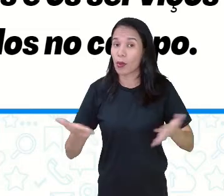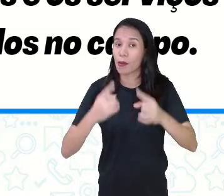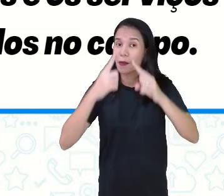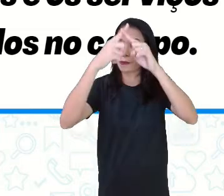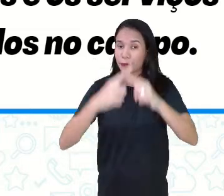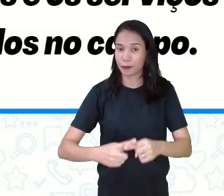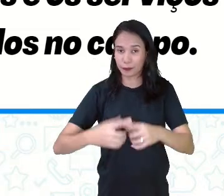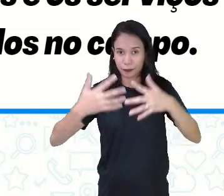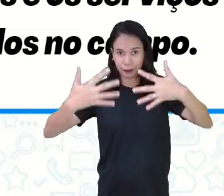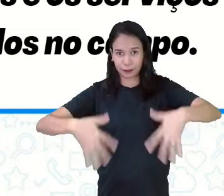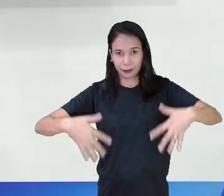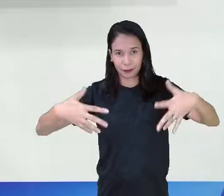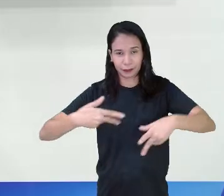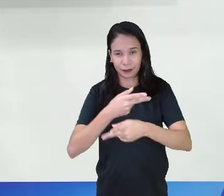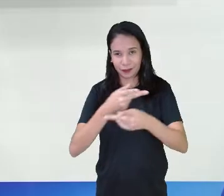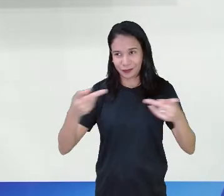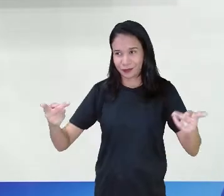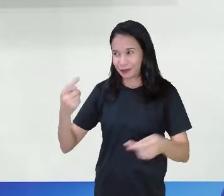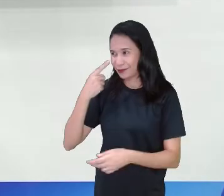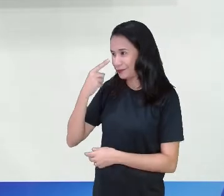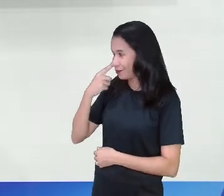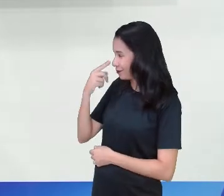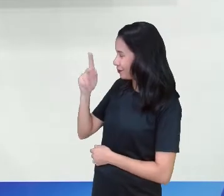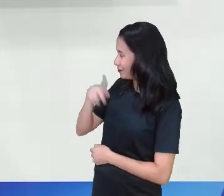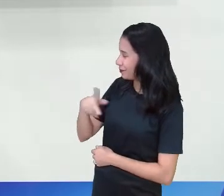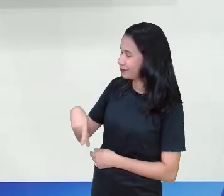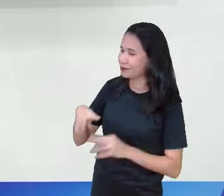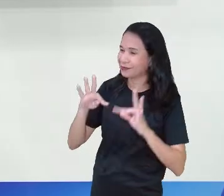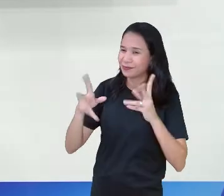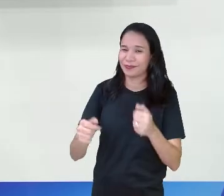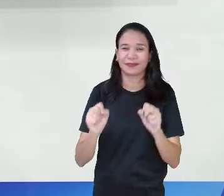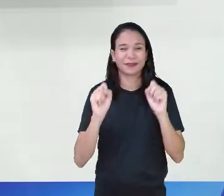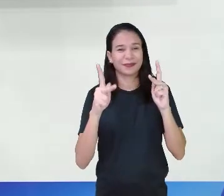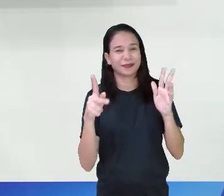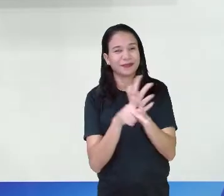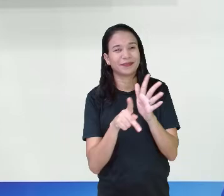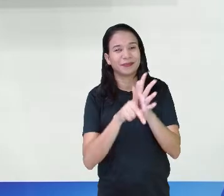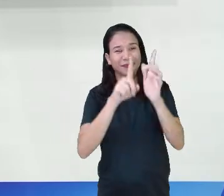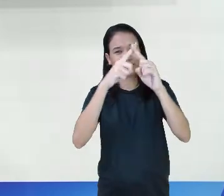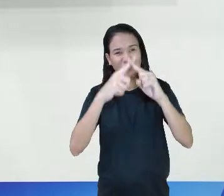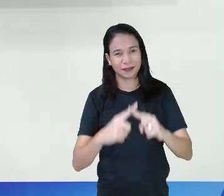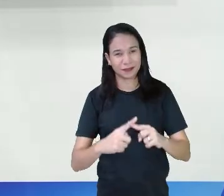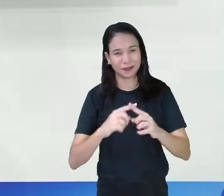para vocês. Professora Márcia, será que esses meninos estão prontos para um desafio?